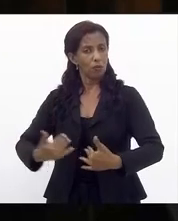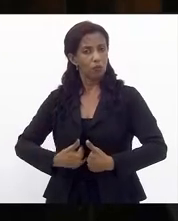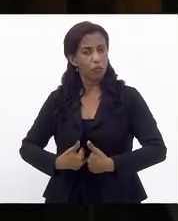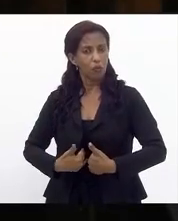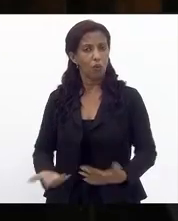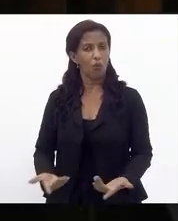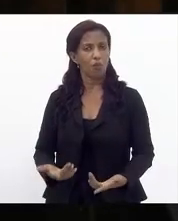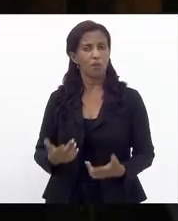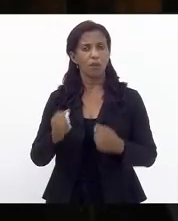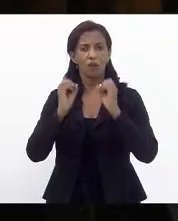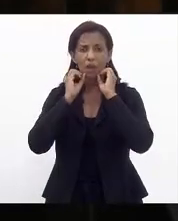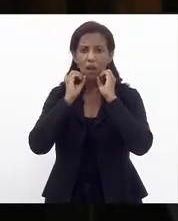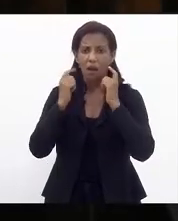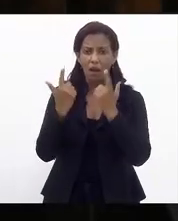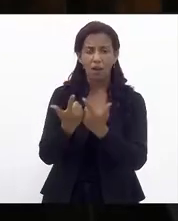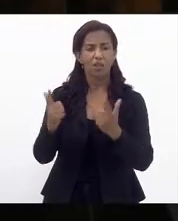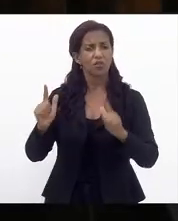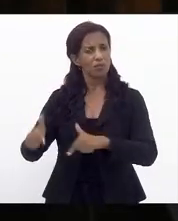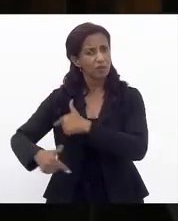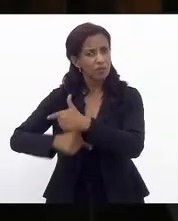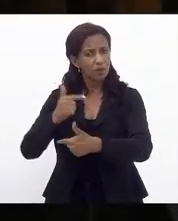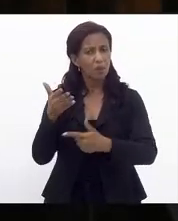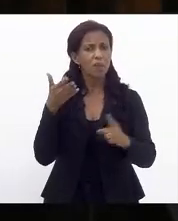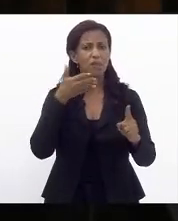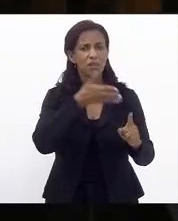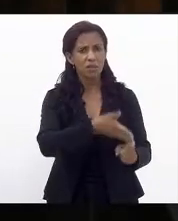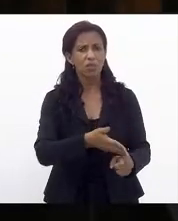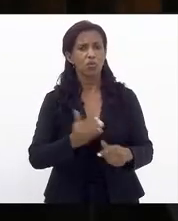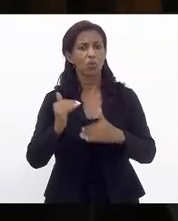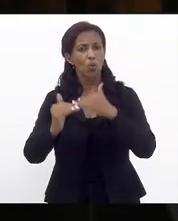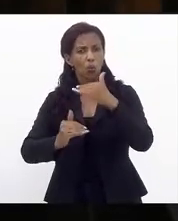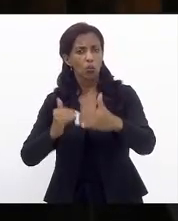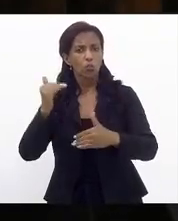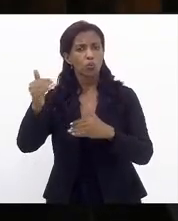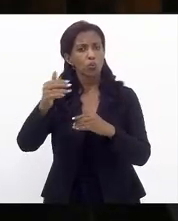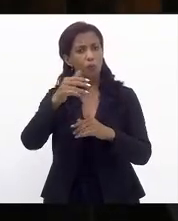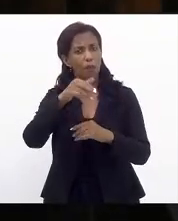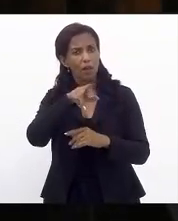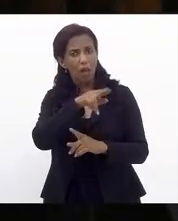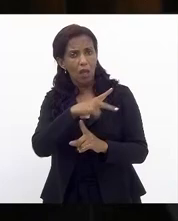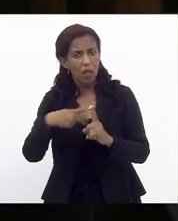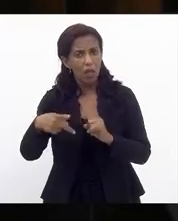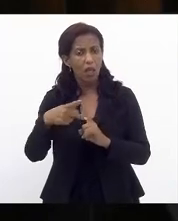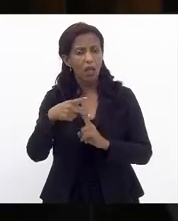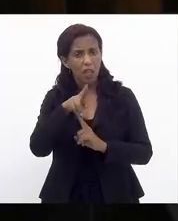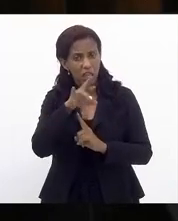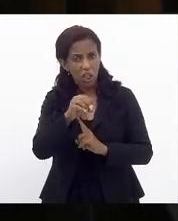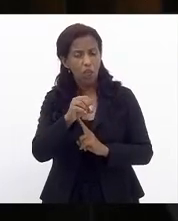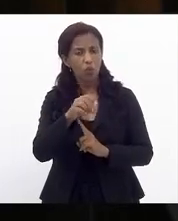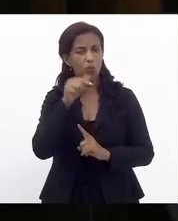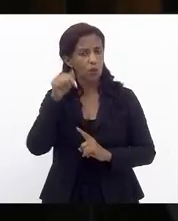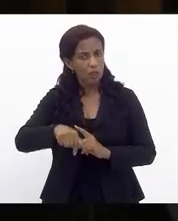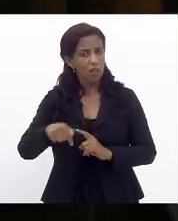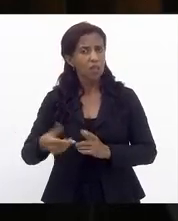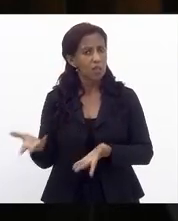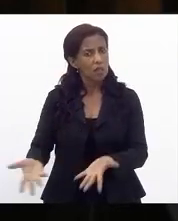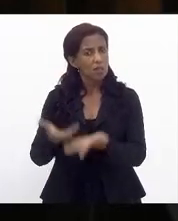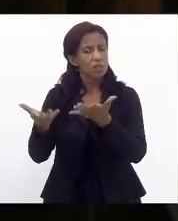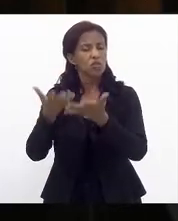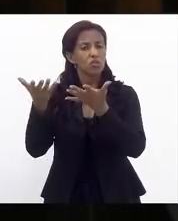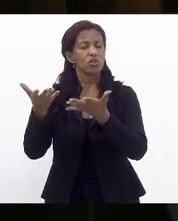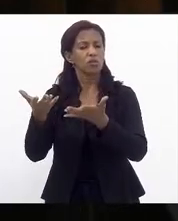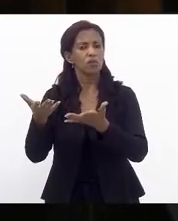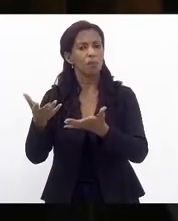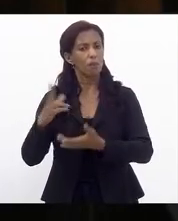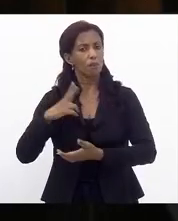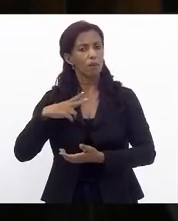cerveja frente tem feito gestos importantes nesse sentido o supera Rio partiu desta casa inclusive uma tentativa do Parlamento Estadual do